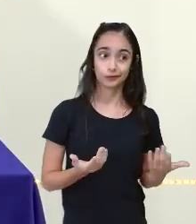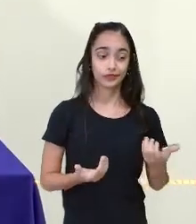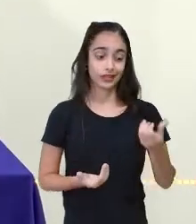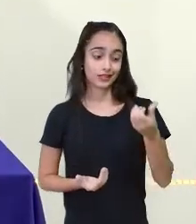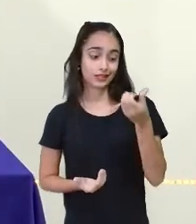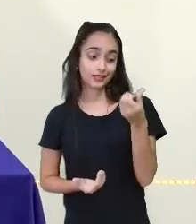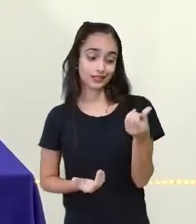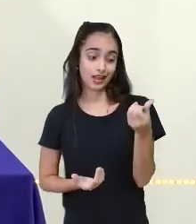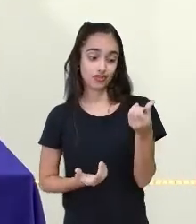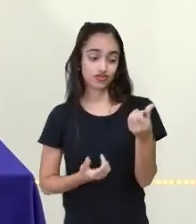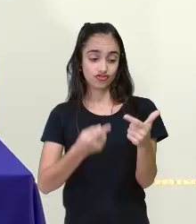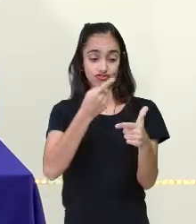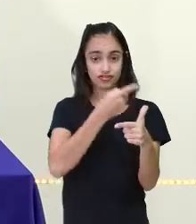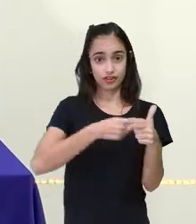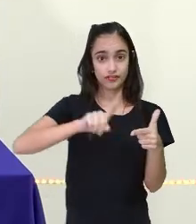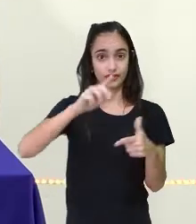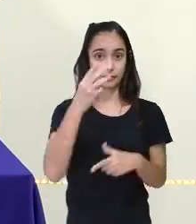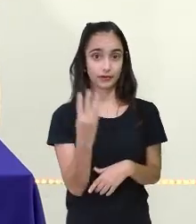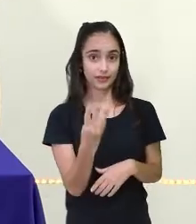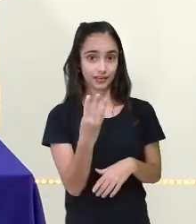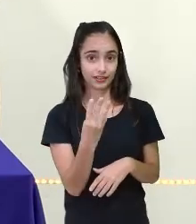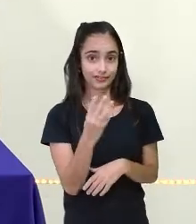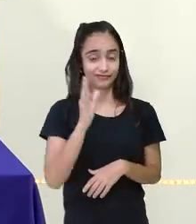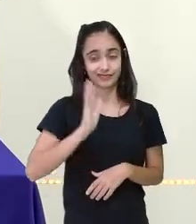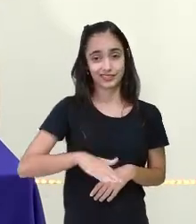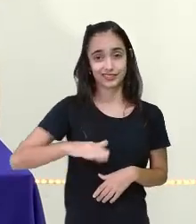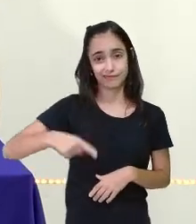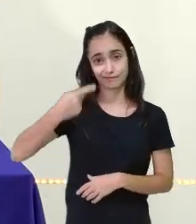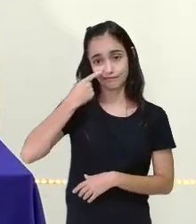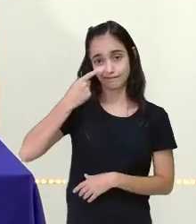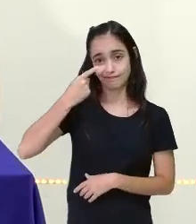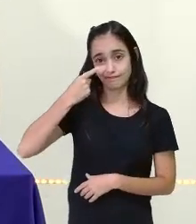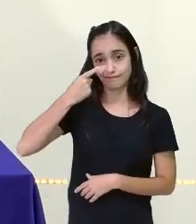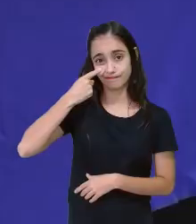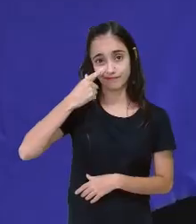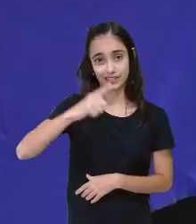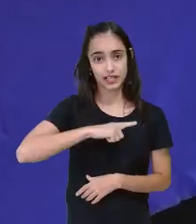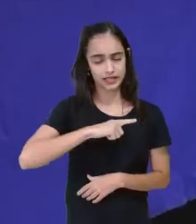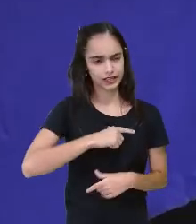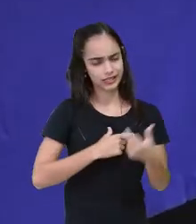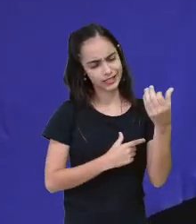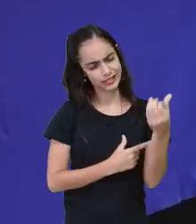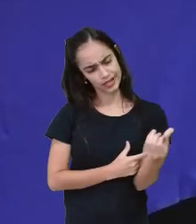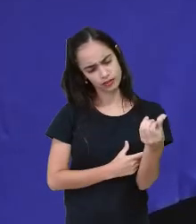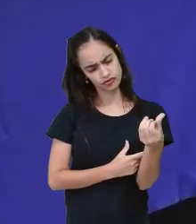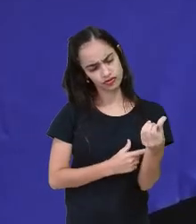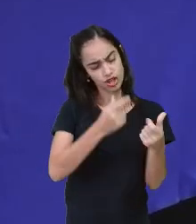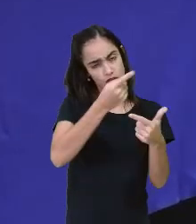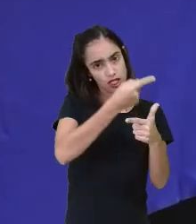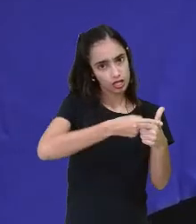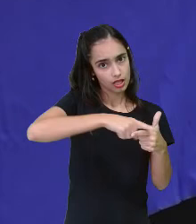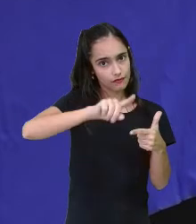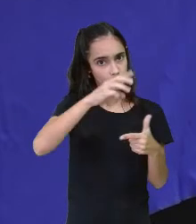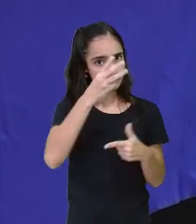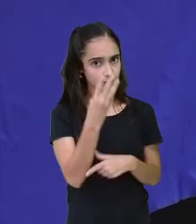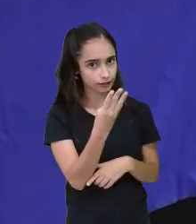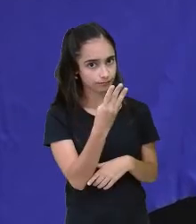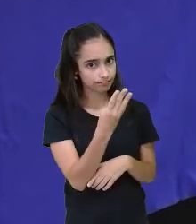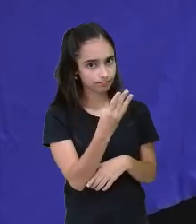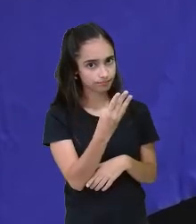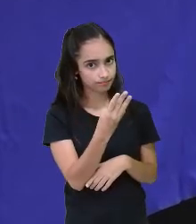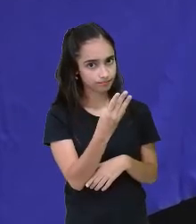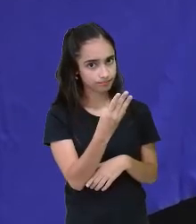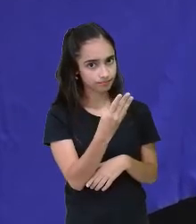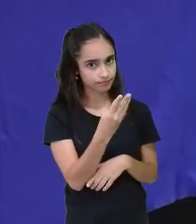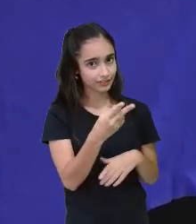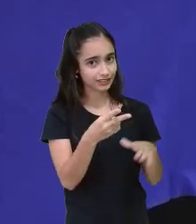6 dividido por 3 crianças, olha só. Tenho 6 e vou dividir para 3.